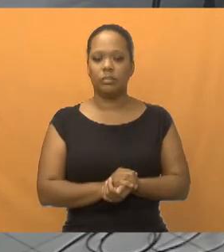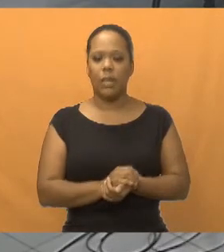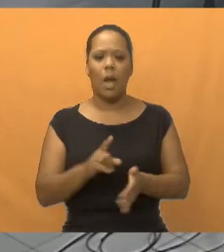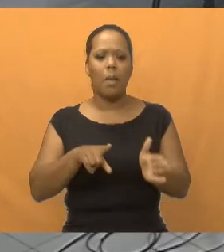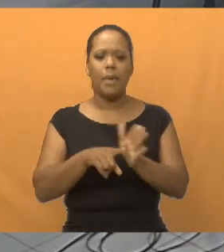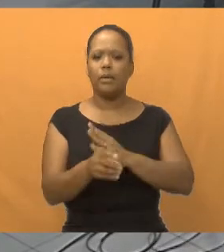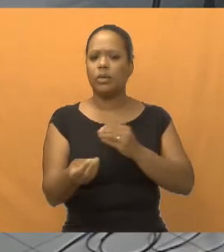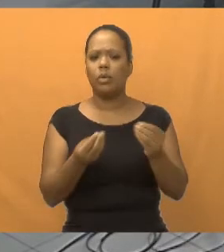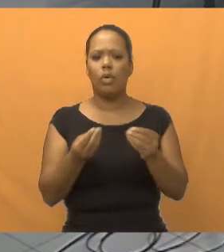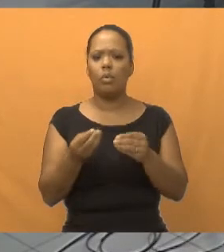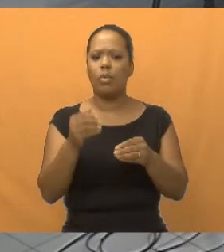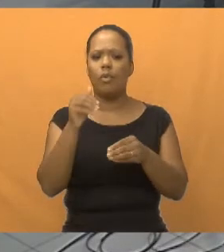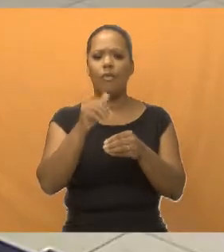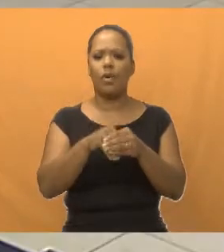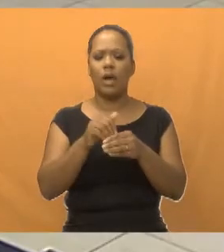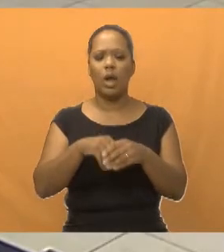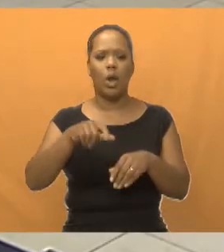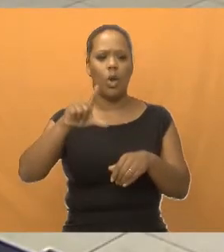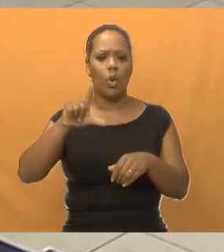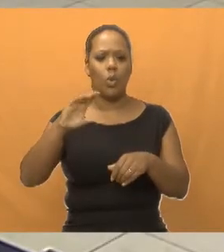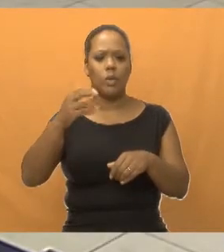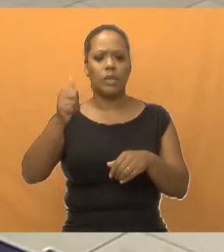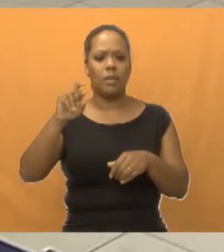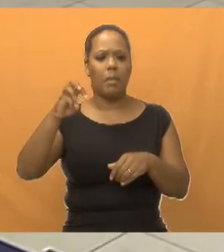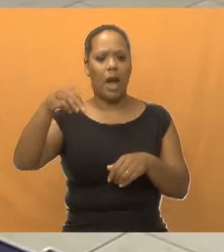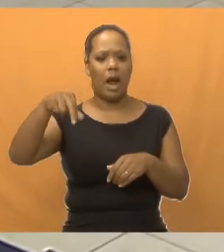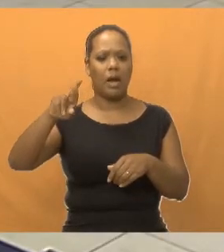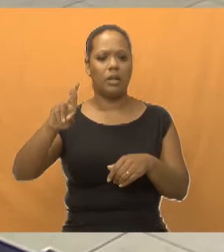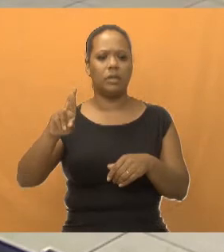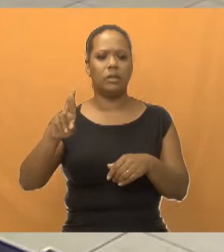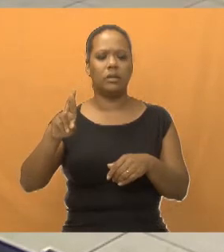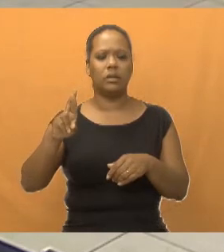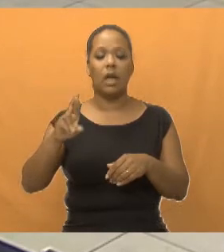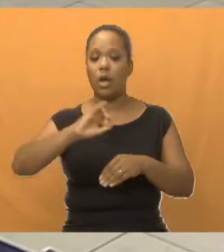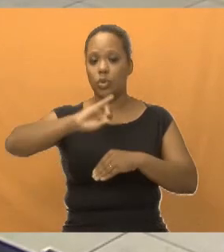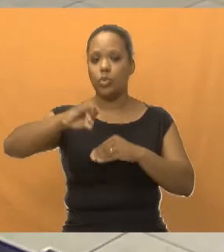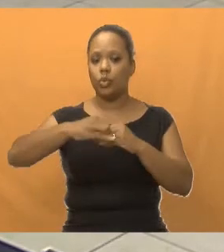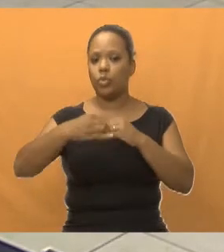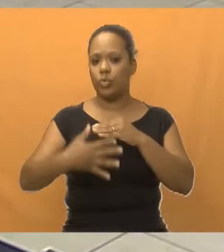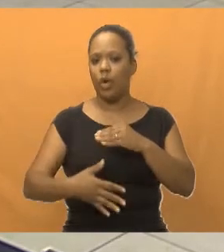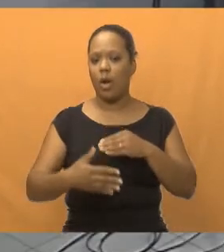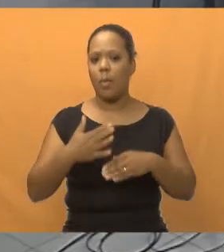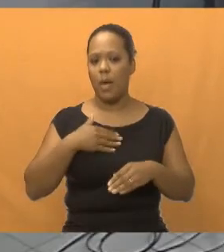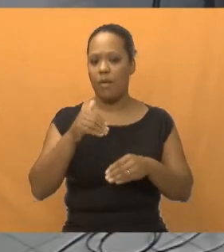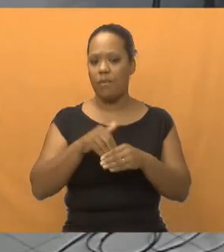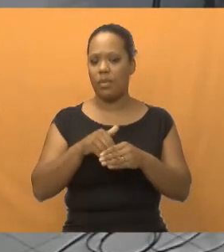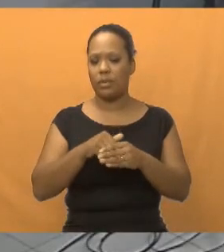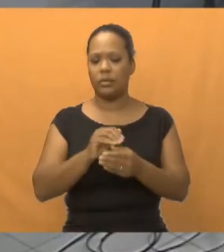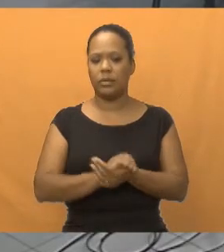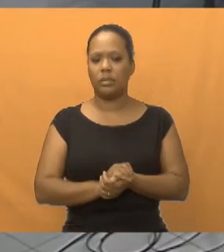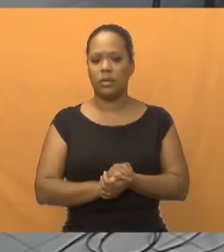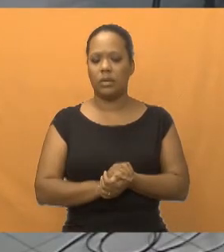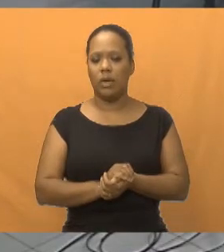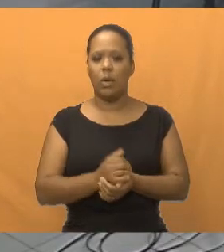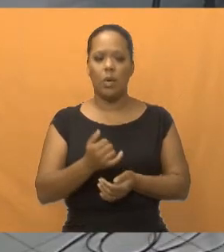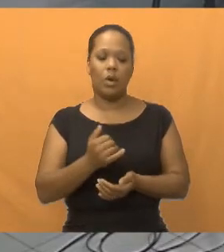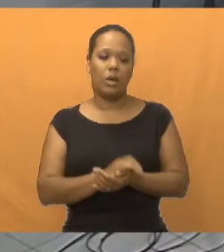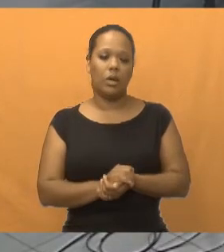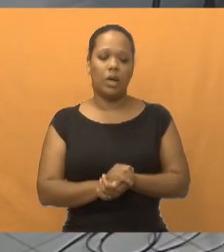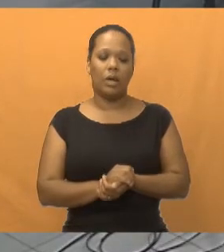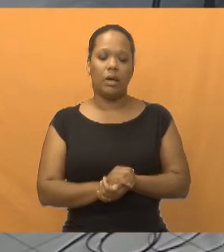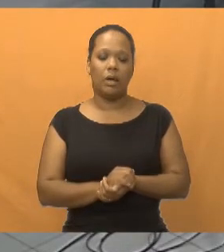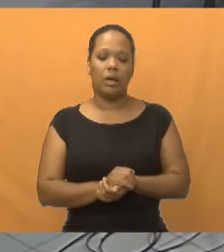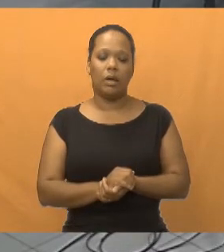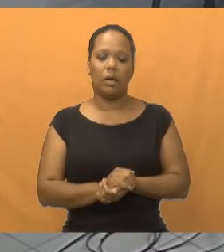Como vota a vereadora Lucimar Ponciano? Só justificando meu voto, a remissão, melhor isenção de